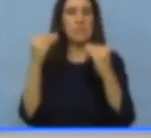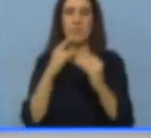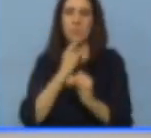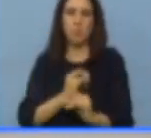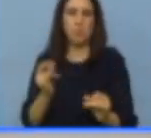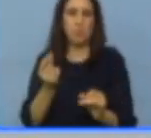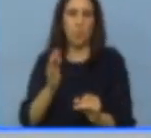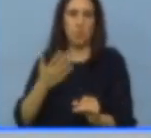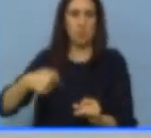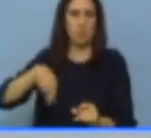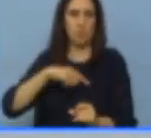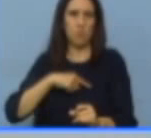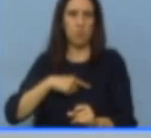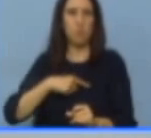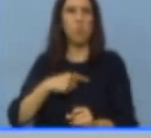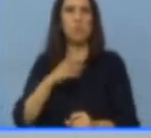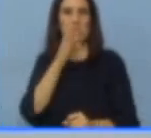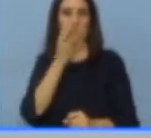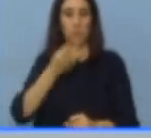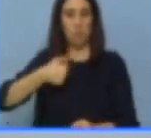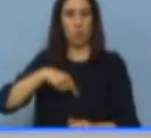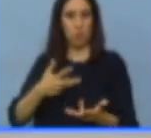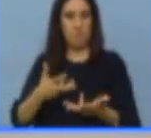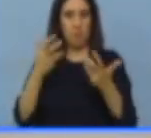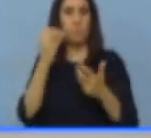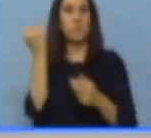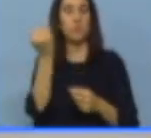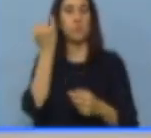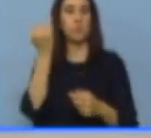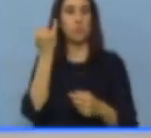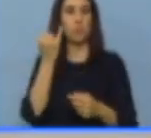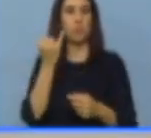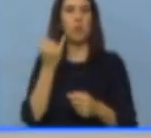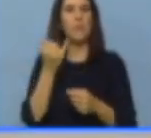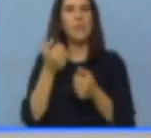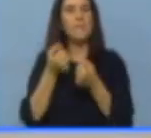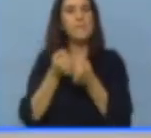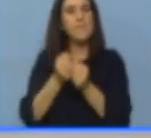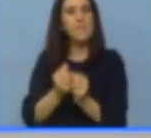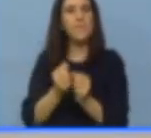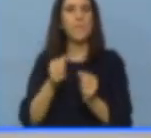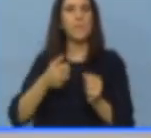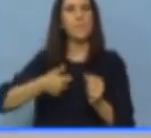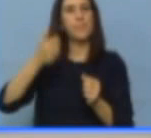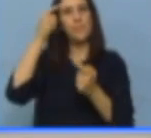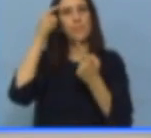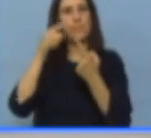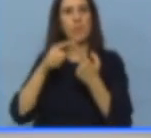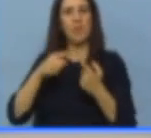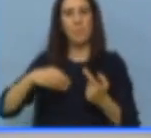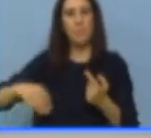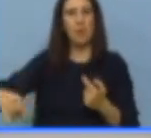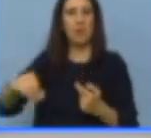impossível para nós, sobretudo quando a gente quer, sendo um instituto de periferia, que vai mais para aquelas